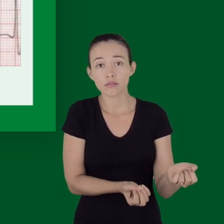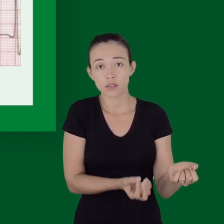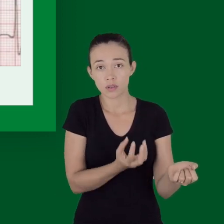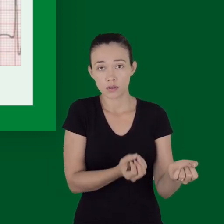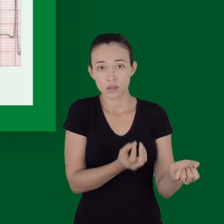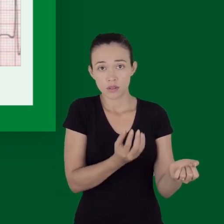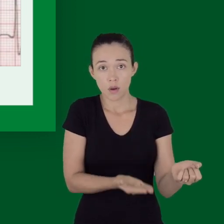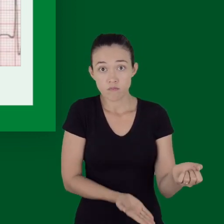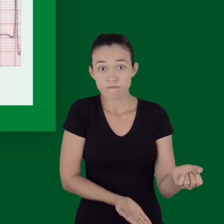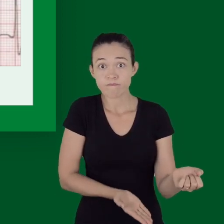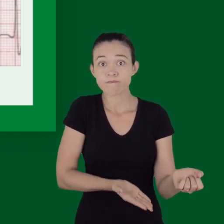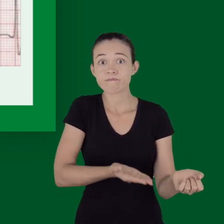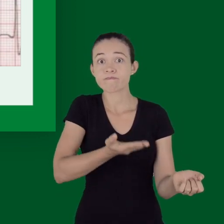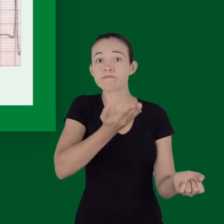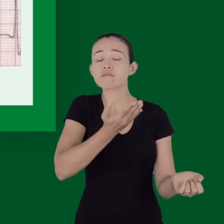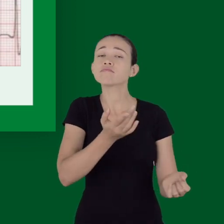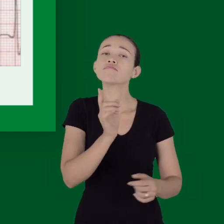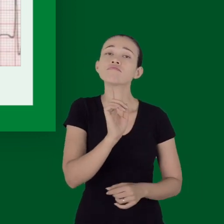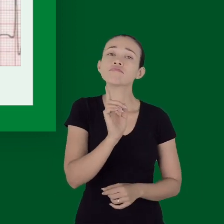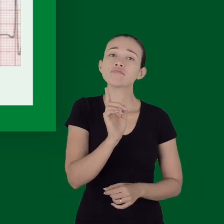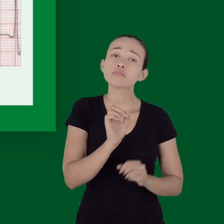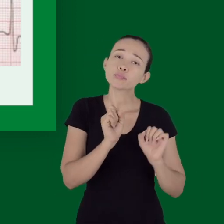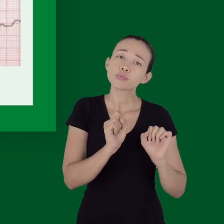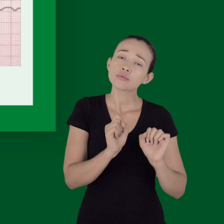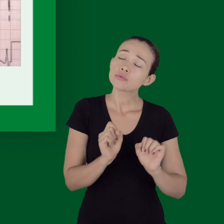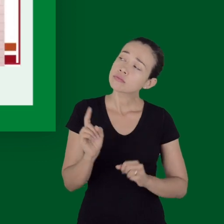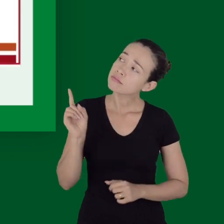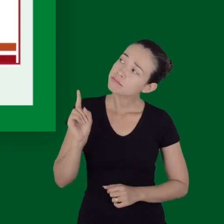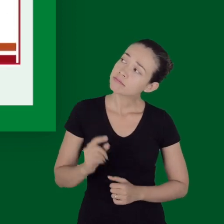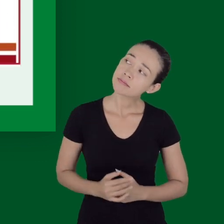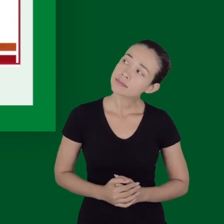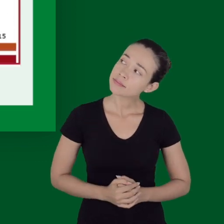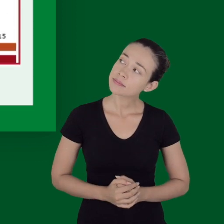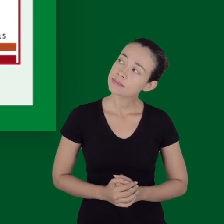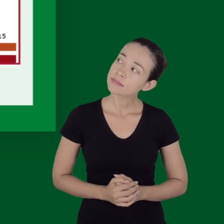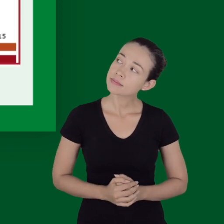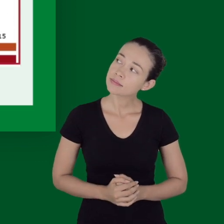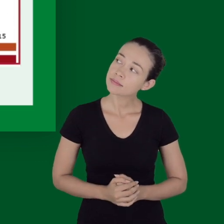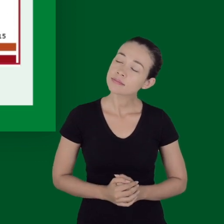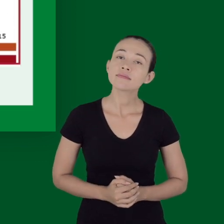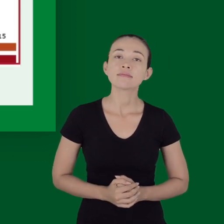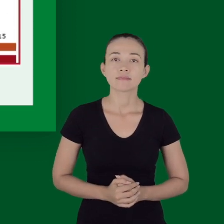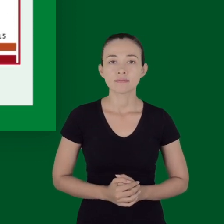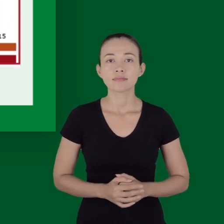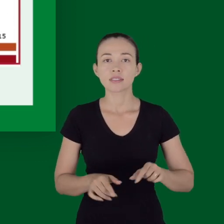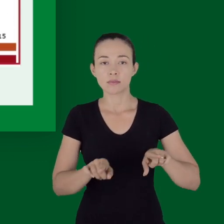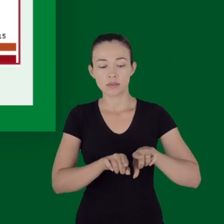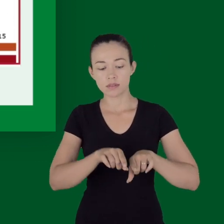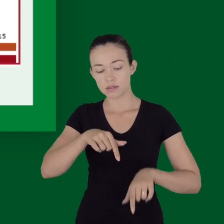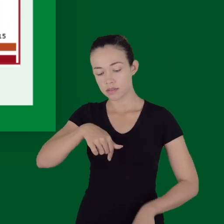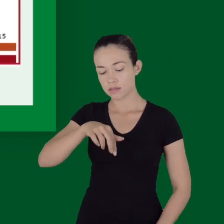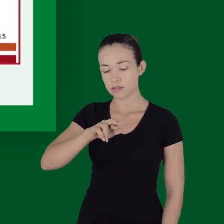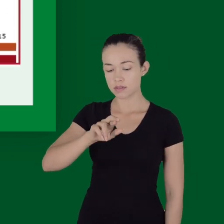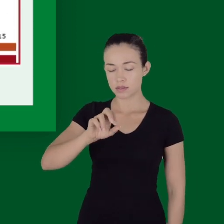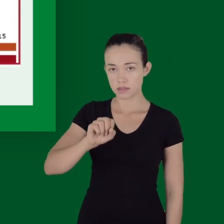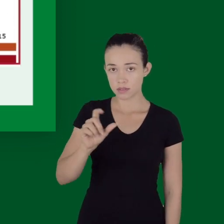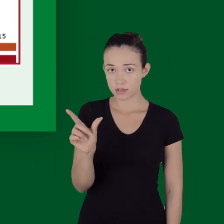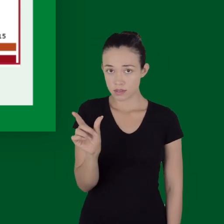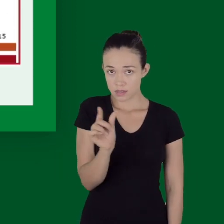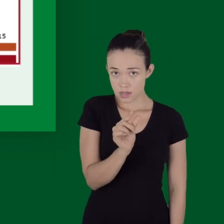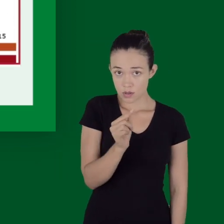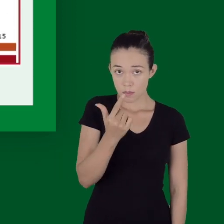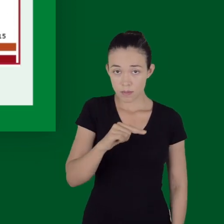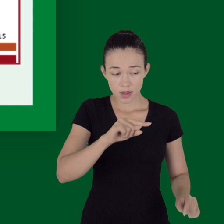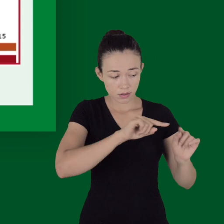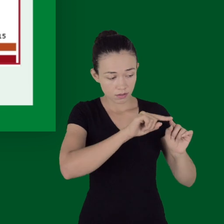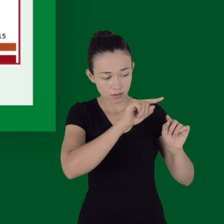E o QRS é estreito e não tem a presença de onda P. Agora a gente vai falar da fibrilação atrial, que também é uma taquiarritmia de